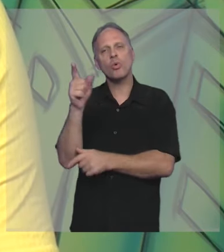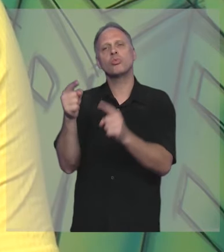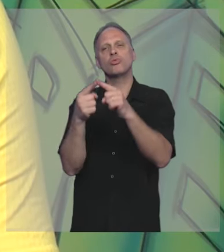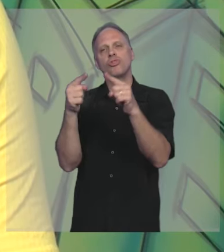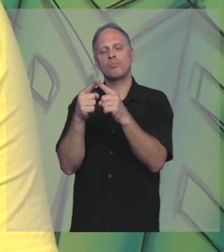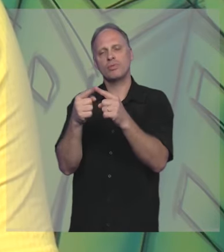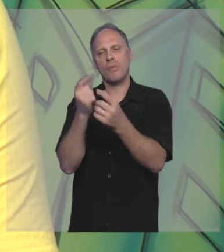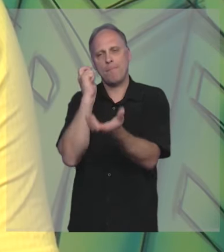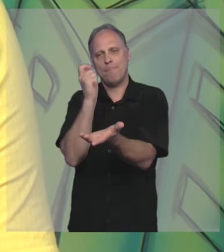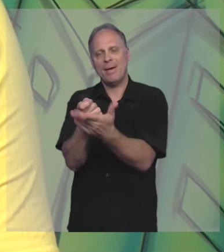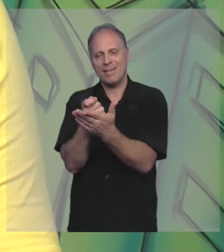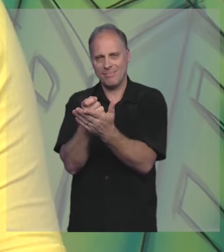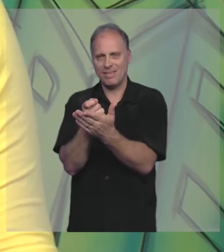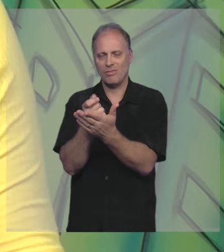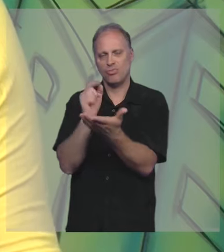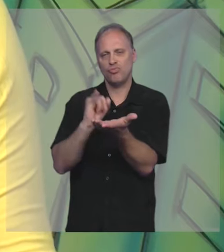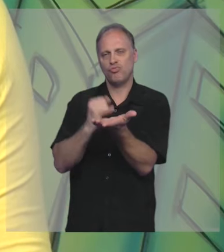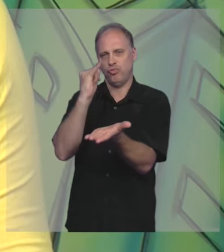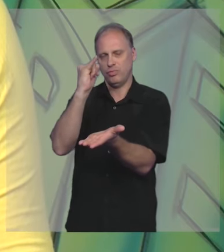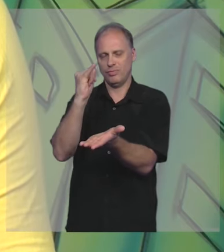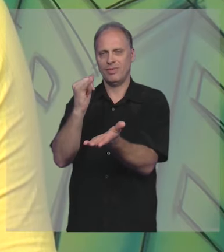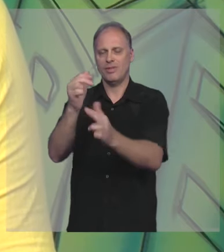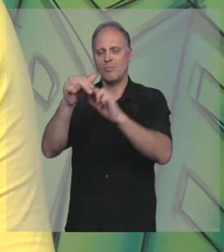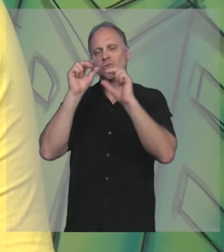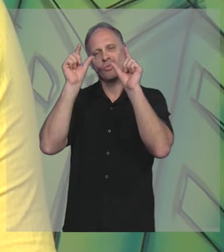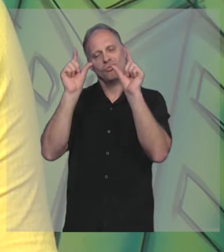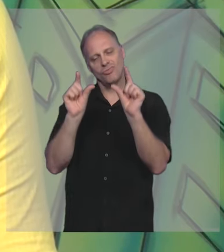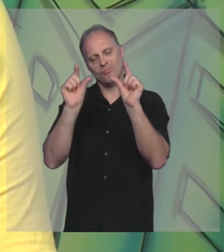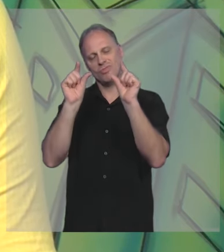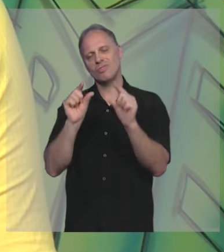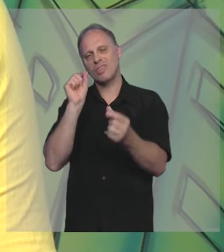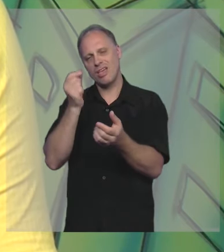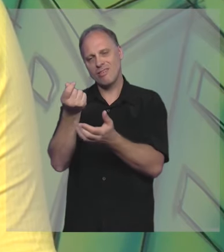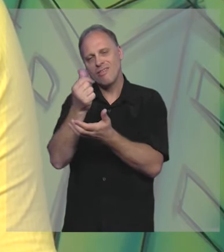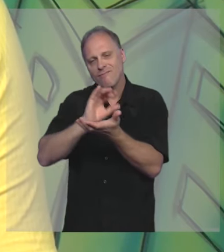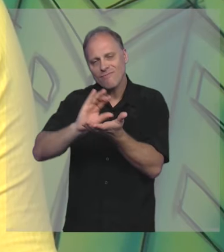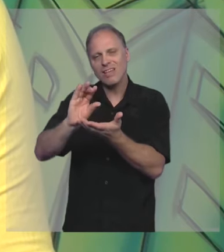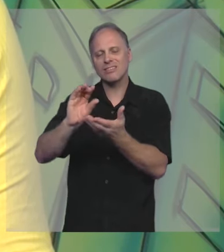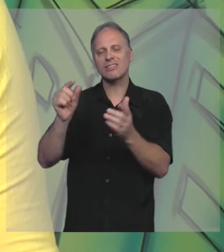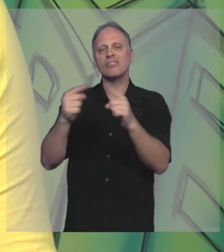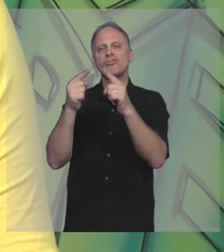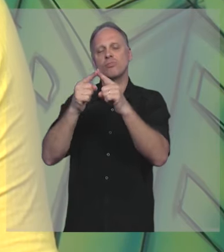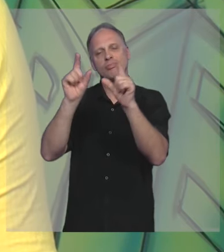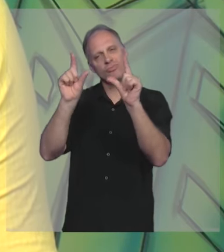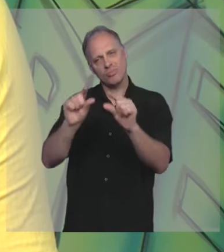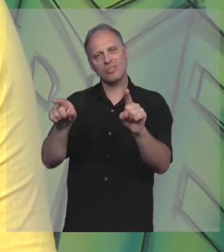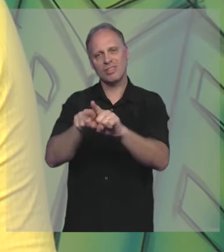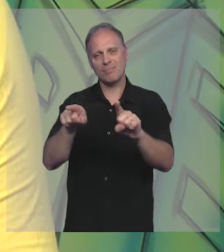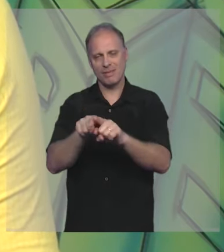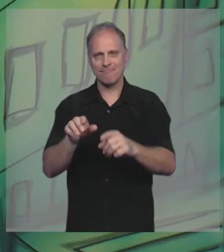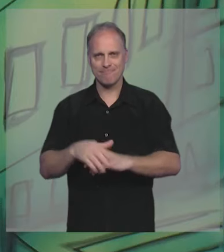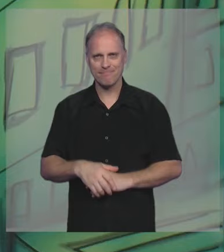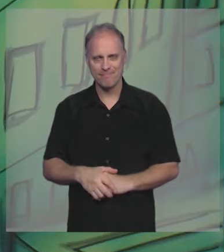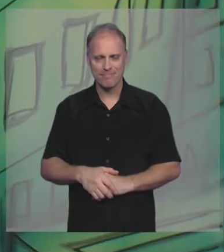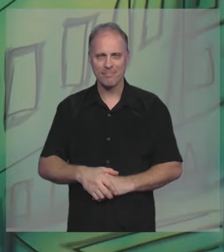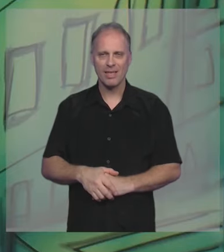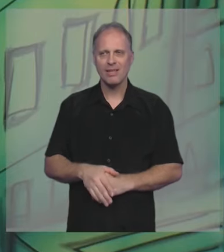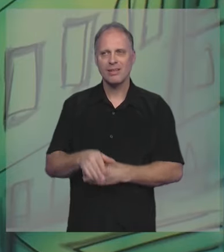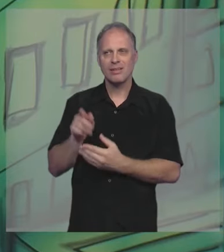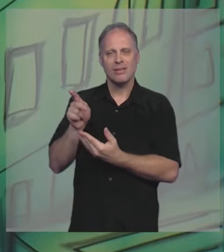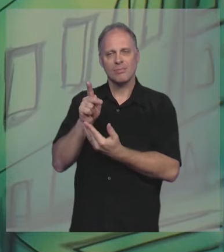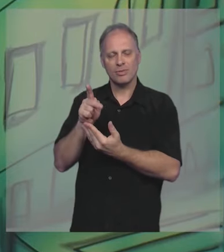outro tipo de remuneração. Então, cai um pouco a remuneração de quem investe nesse tipo de aplicação. Professora,